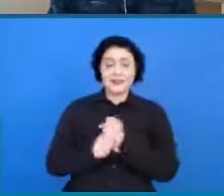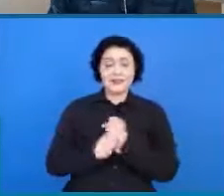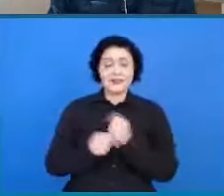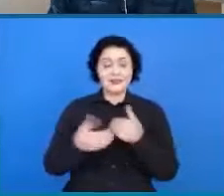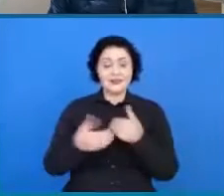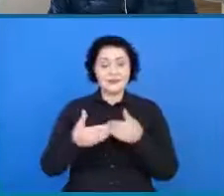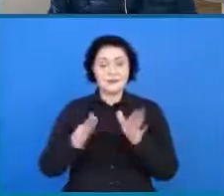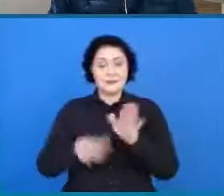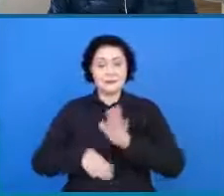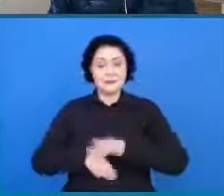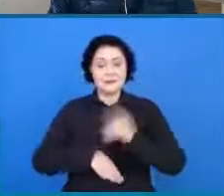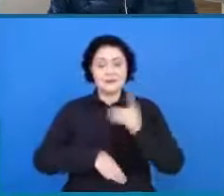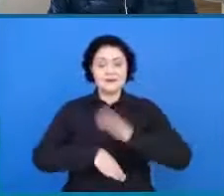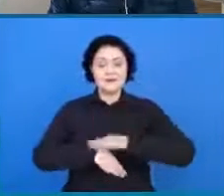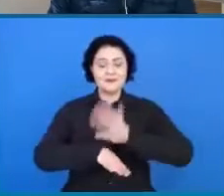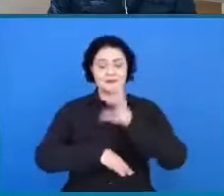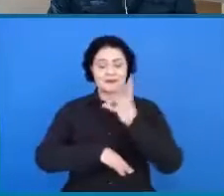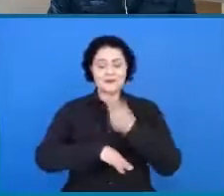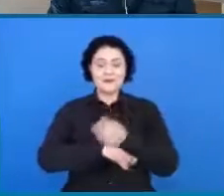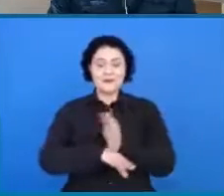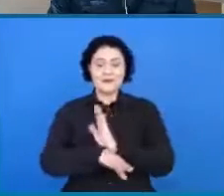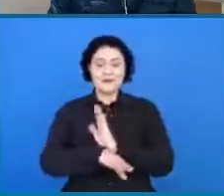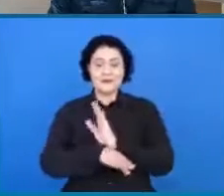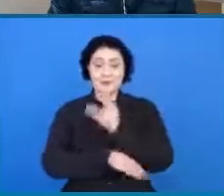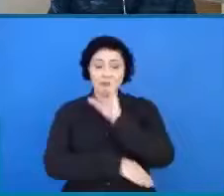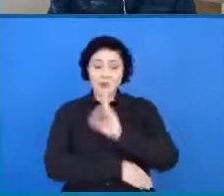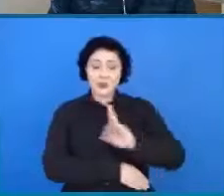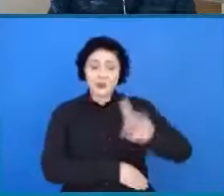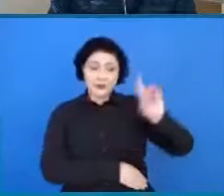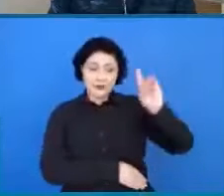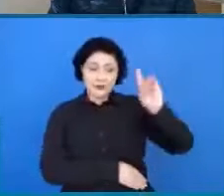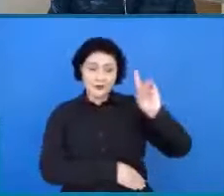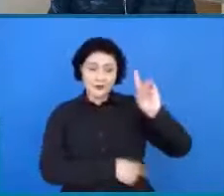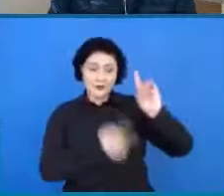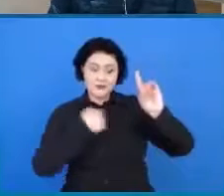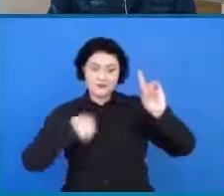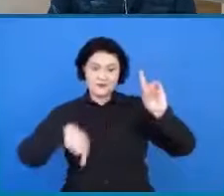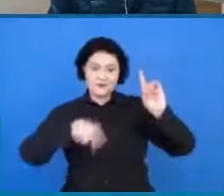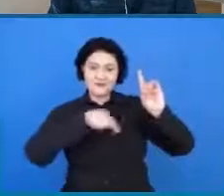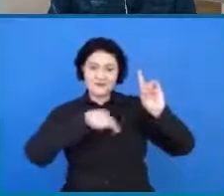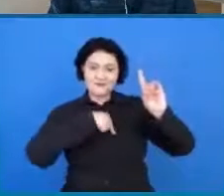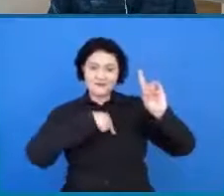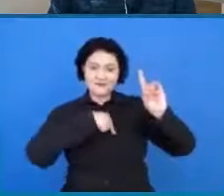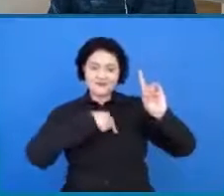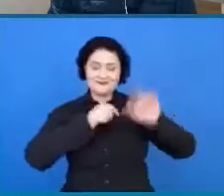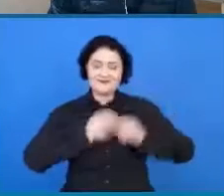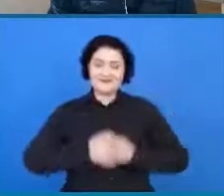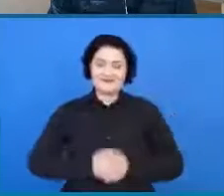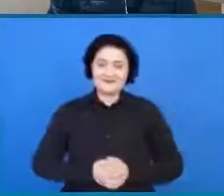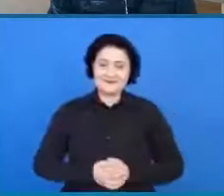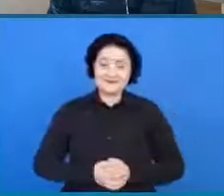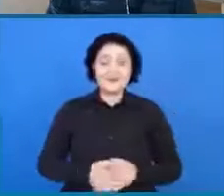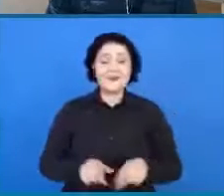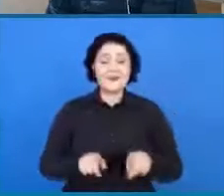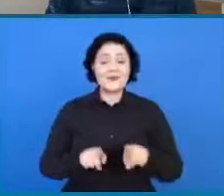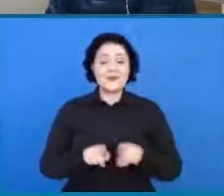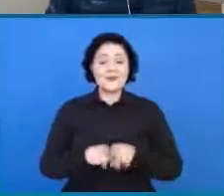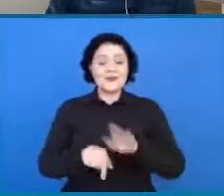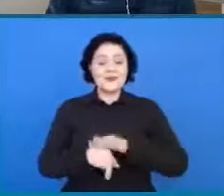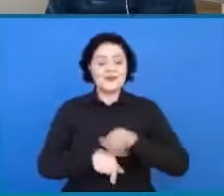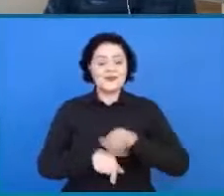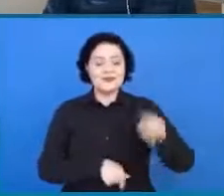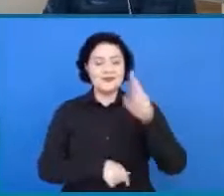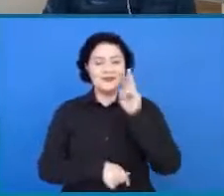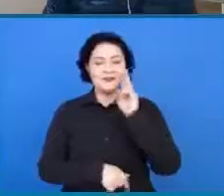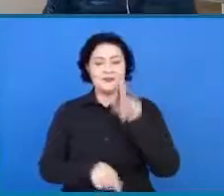mais um momento espírita filmes que é o Deus e nós eu e mais uma vez vocês